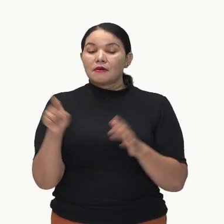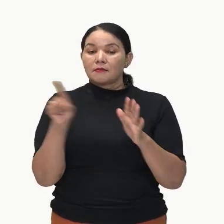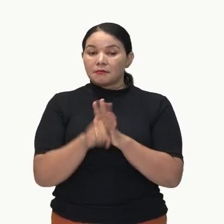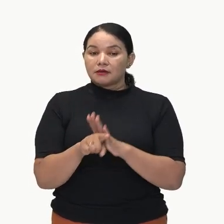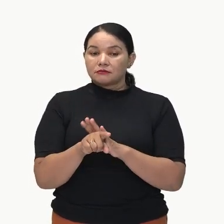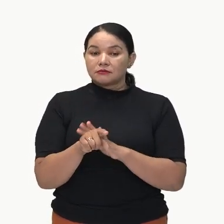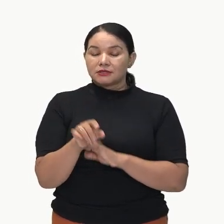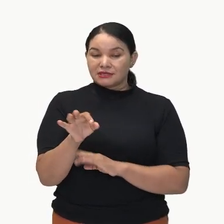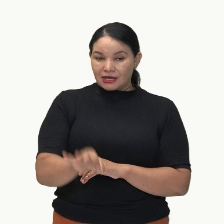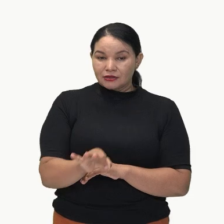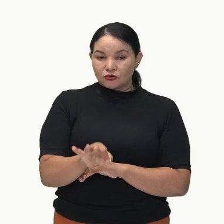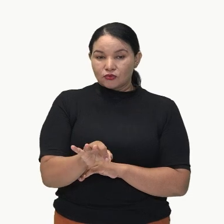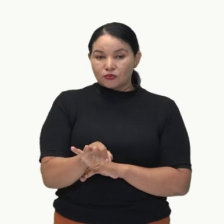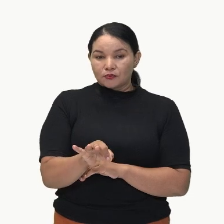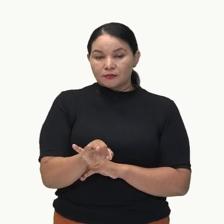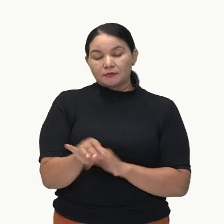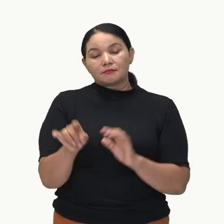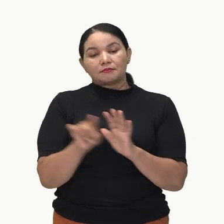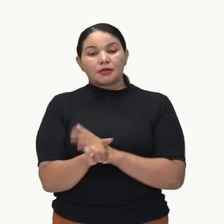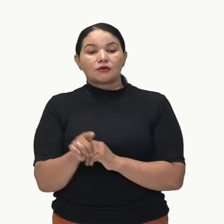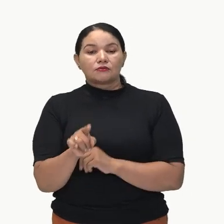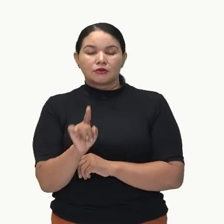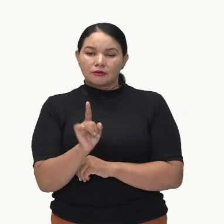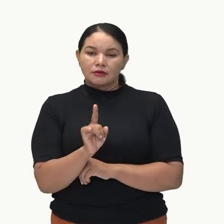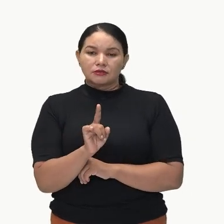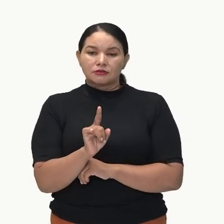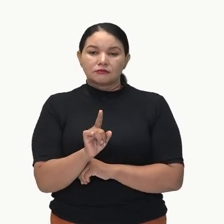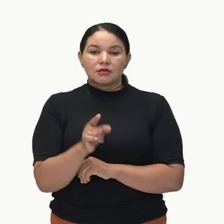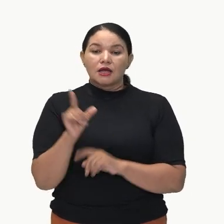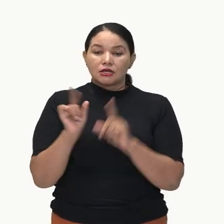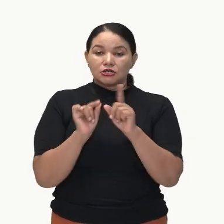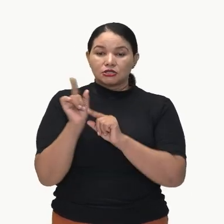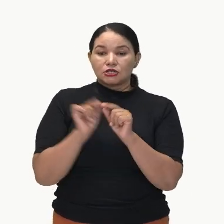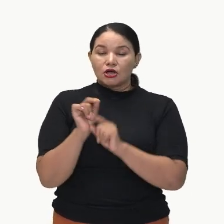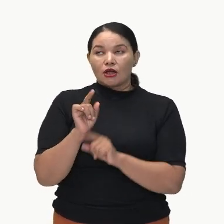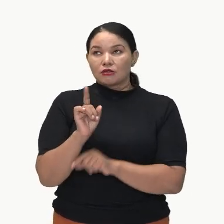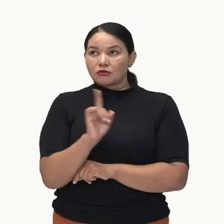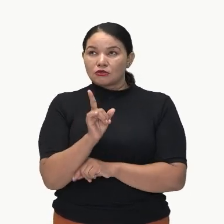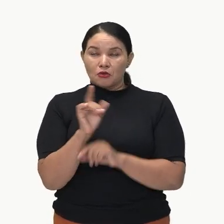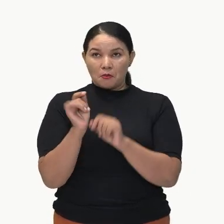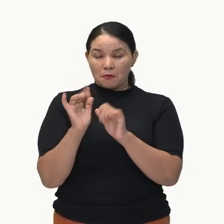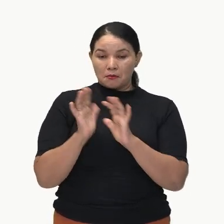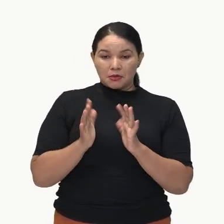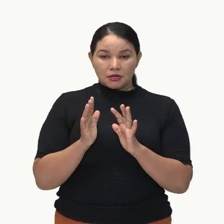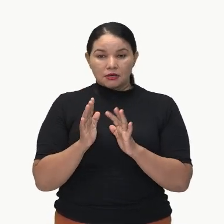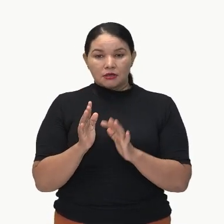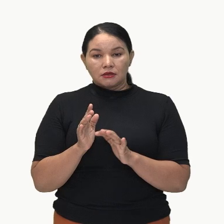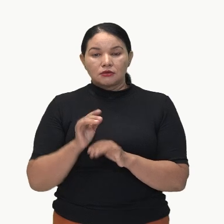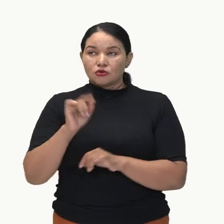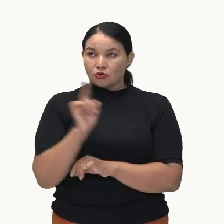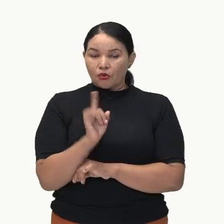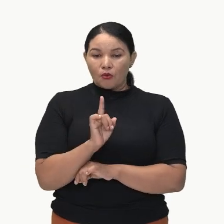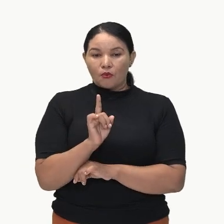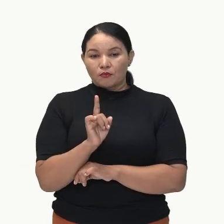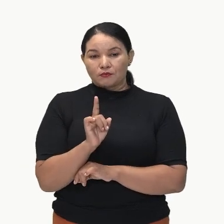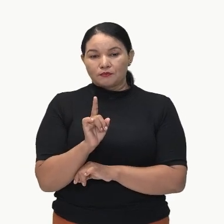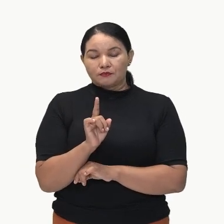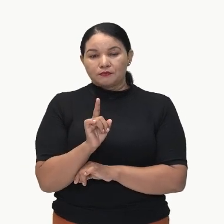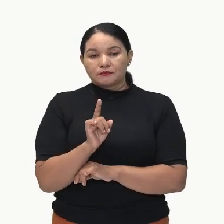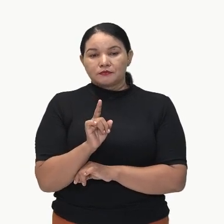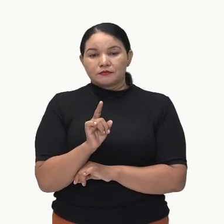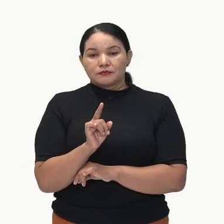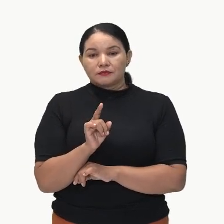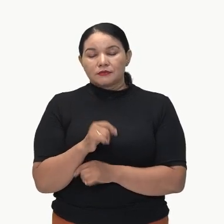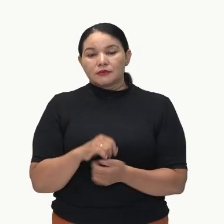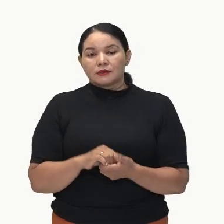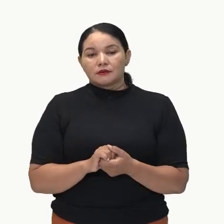certo? Então, por exemplo, lá na negação, la estrella no brilla más. Olha aqui a presença do não. Na